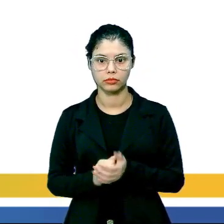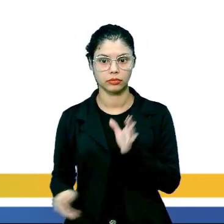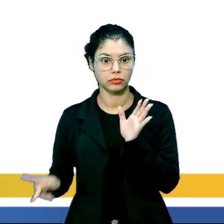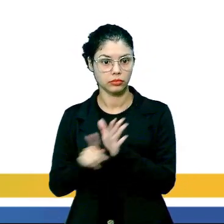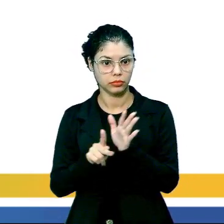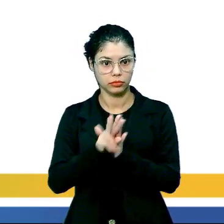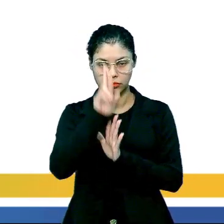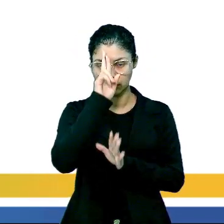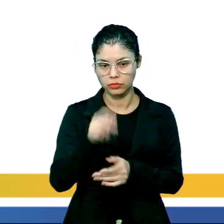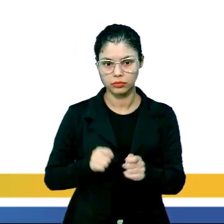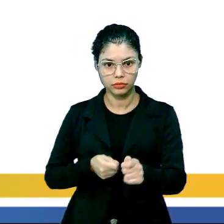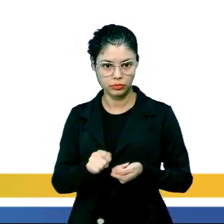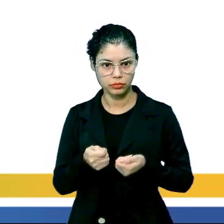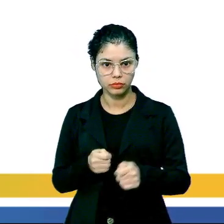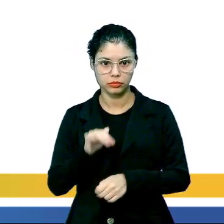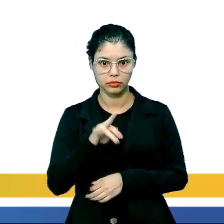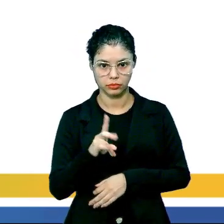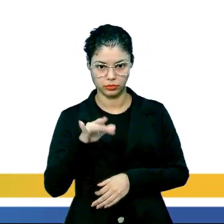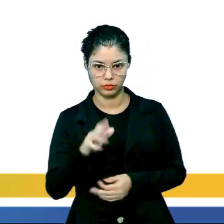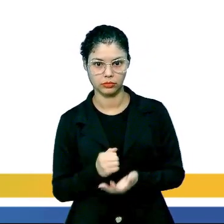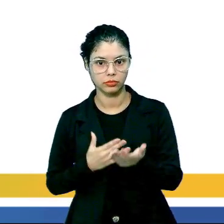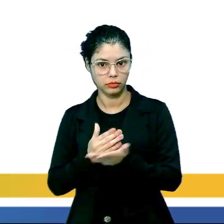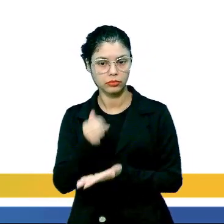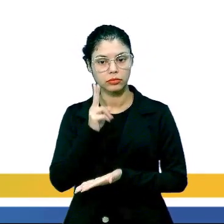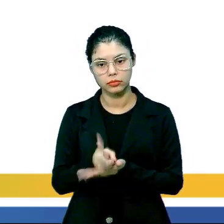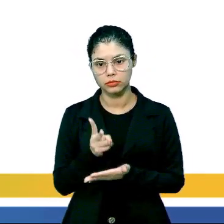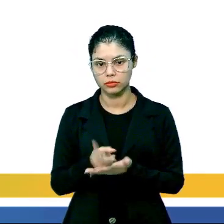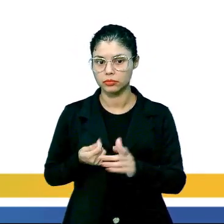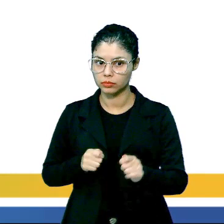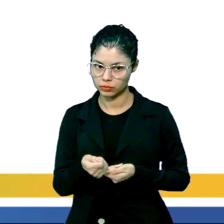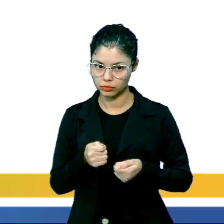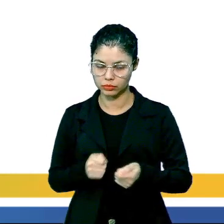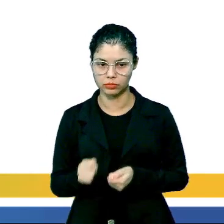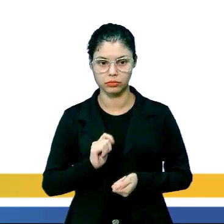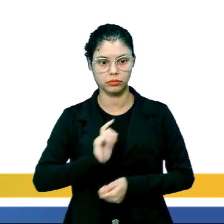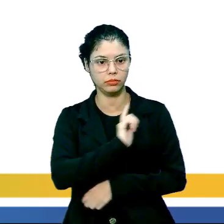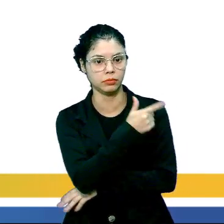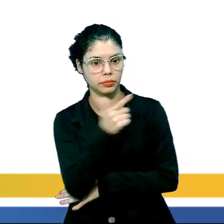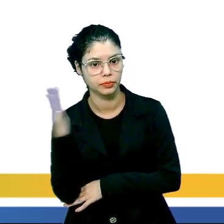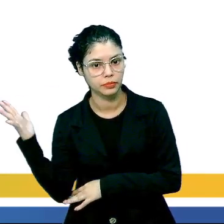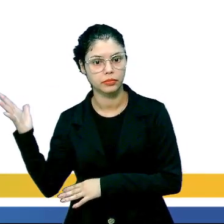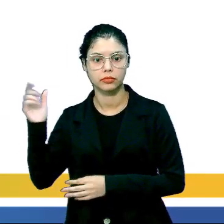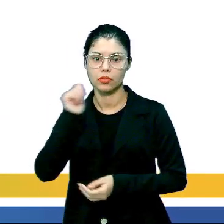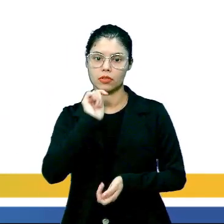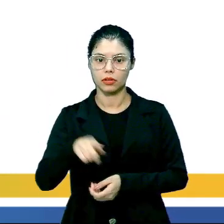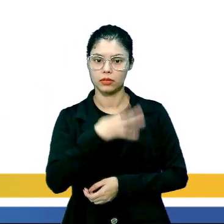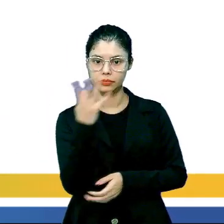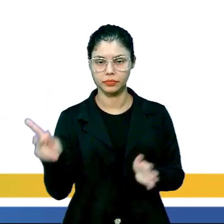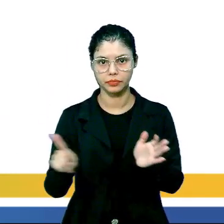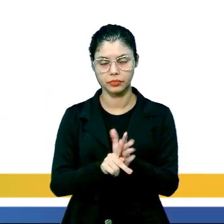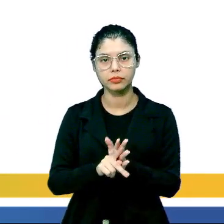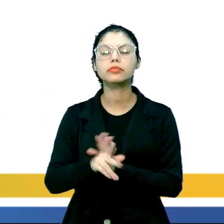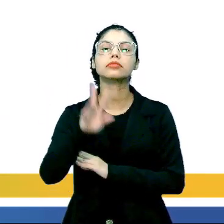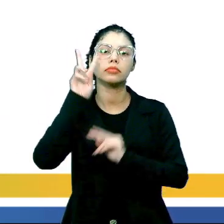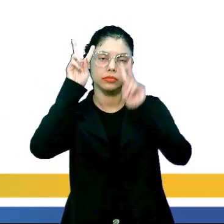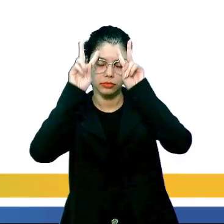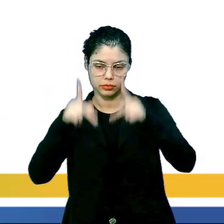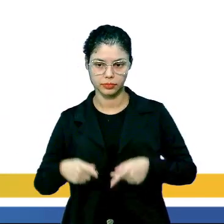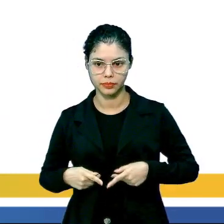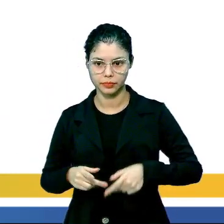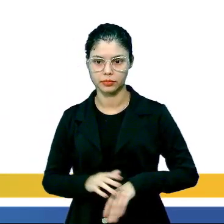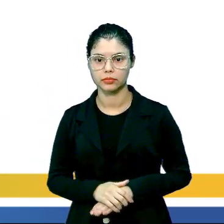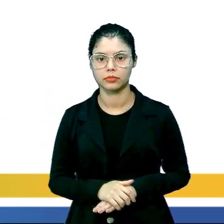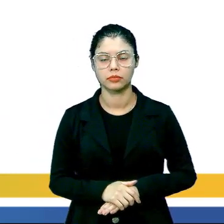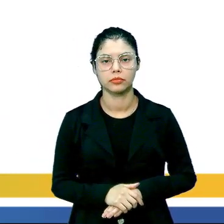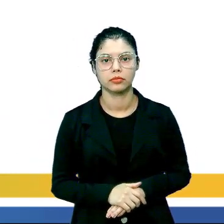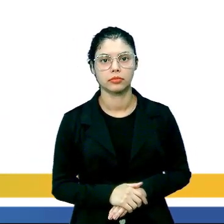própria razão controladora e instrumental, que busca sempre a dominação tanto da natureza quanto do próprio ser